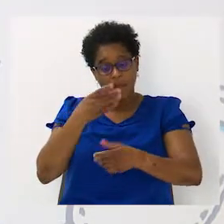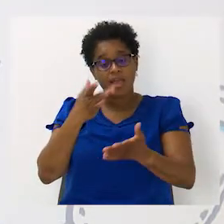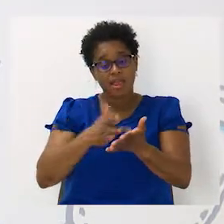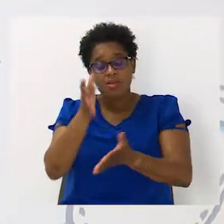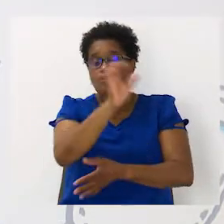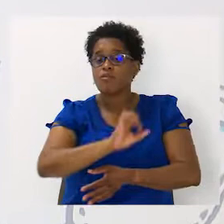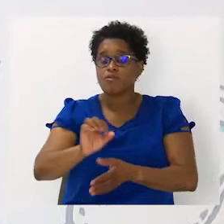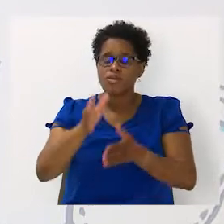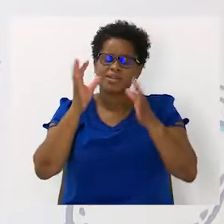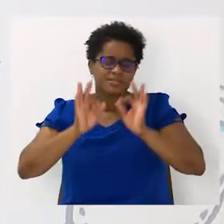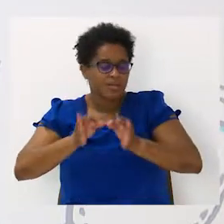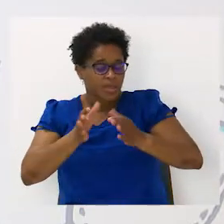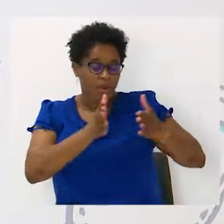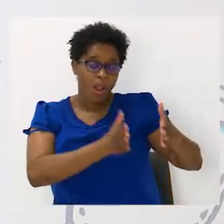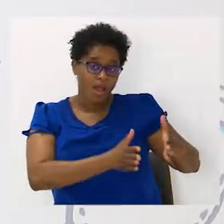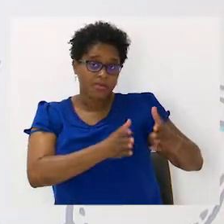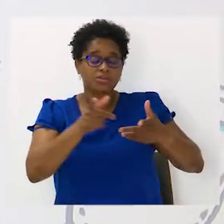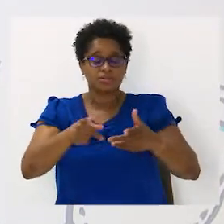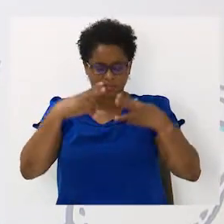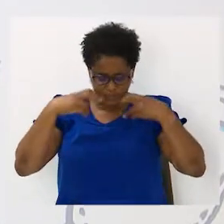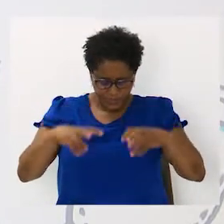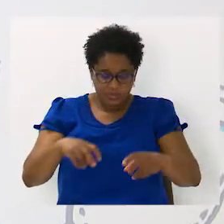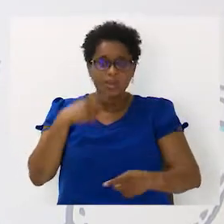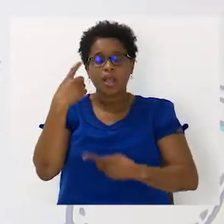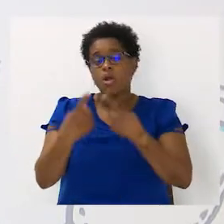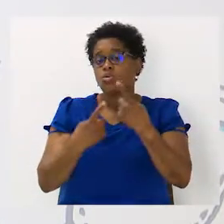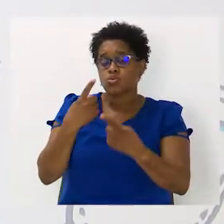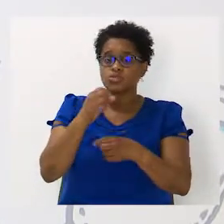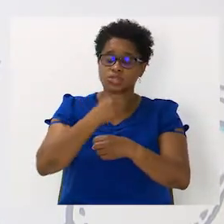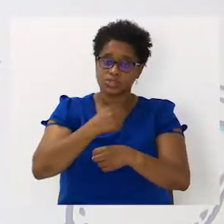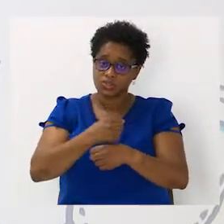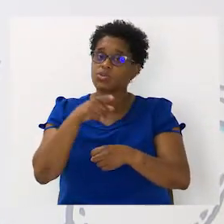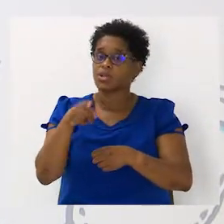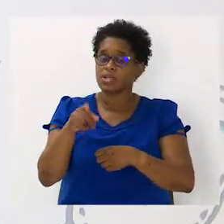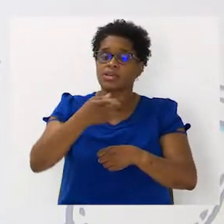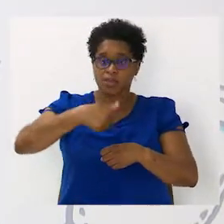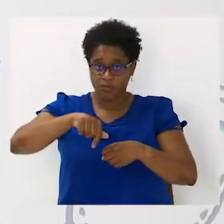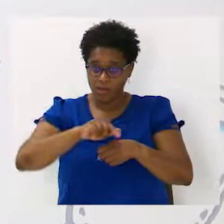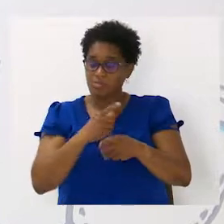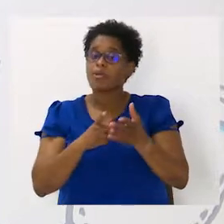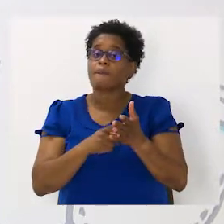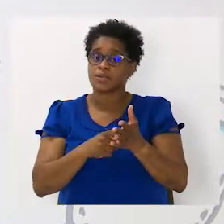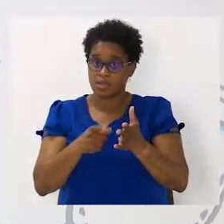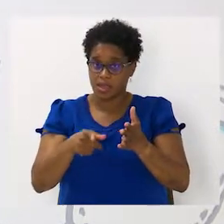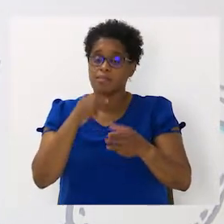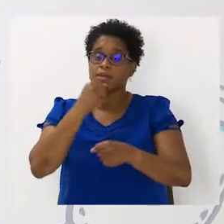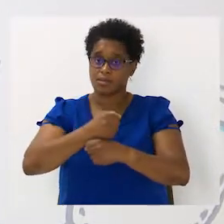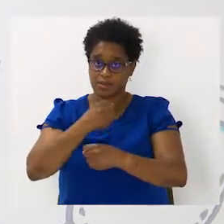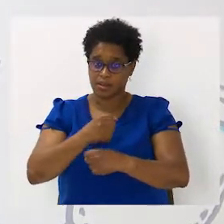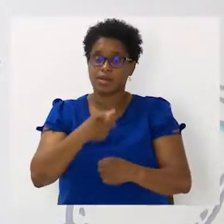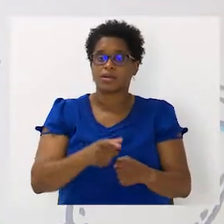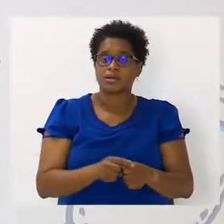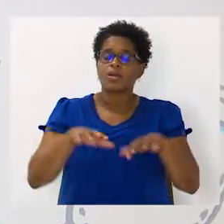vosso livro sempre ao lado e pesquisem alguns exercícios ali que vamos precisar